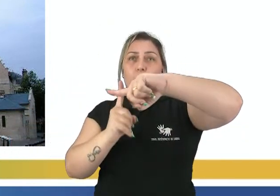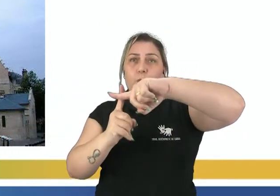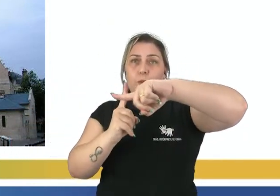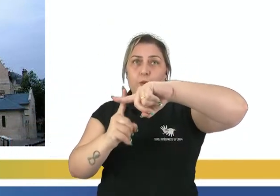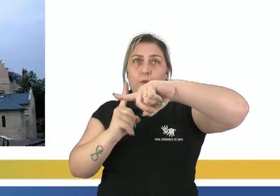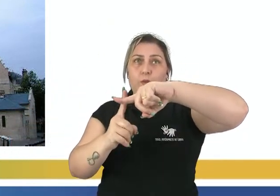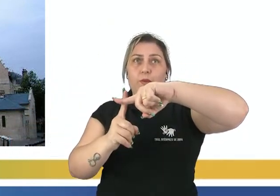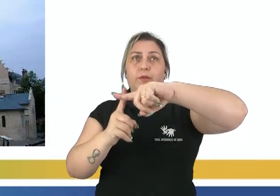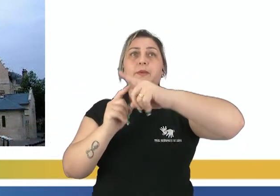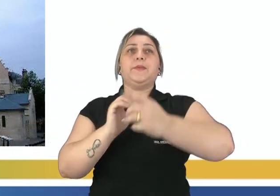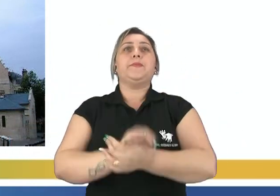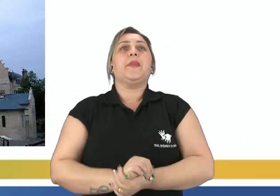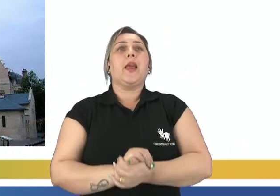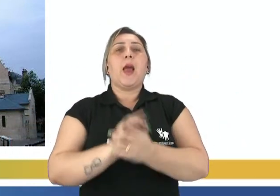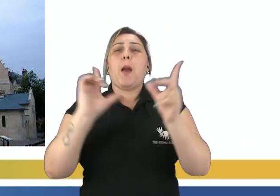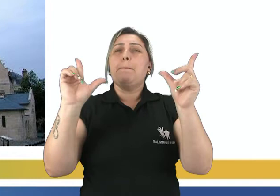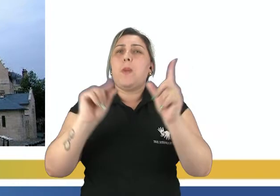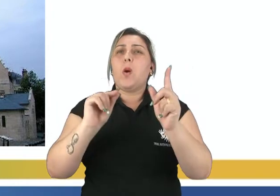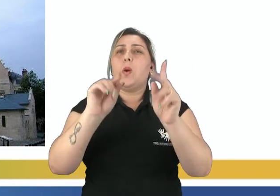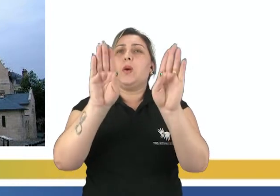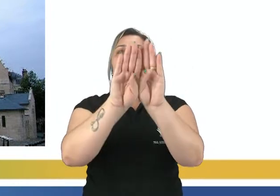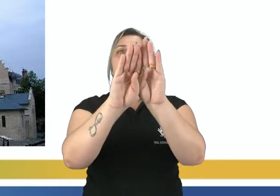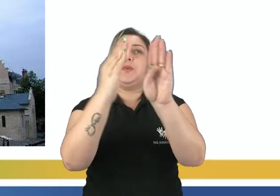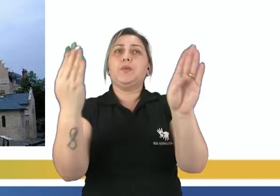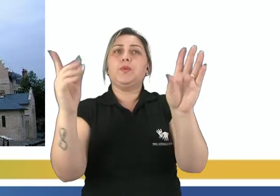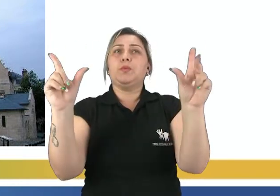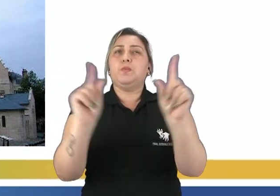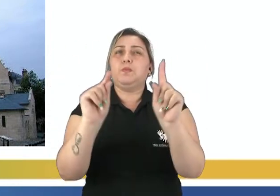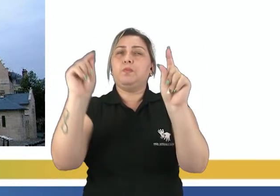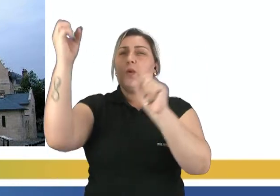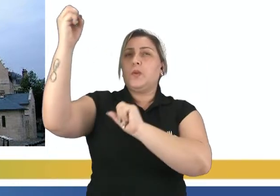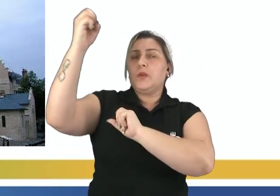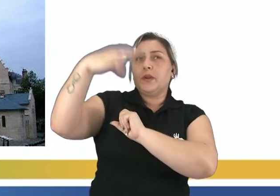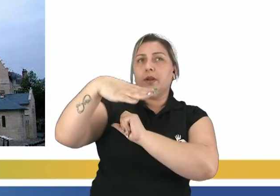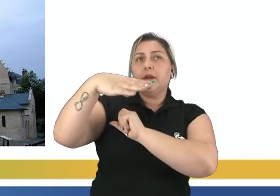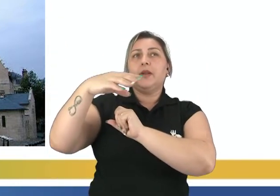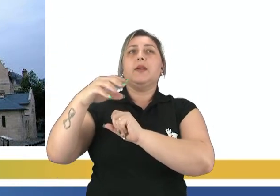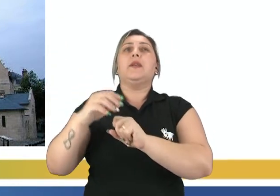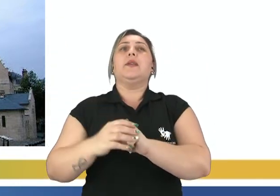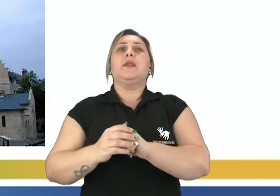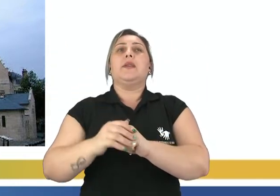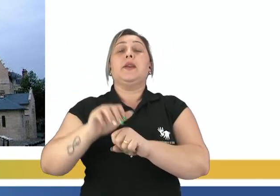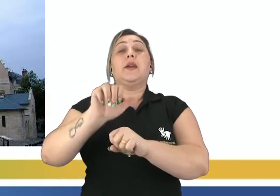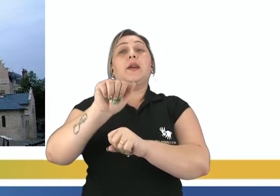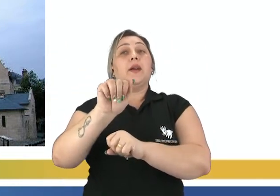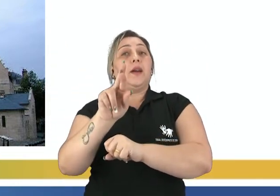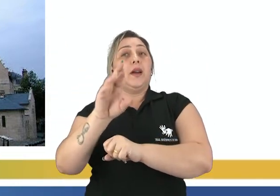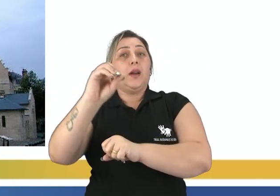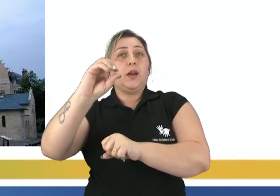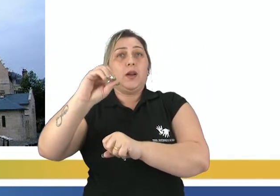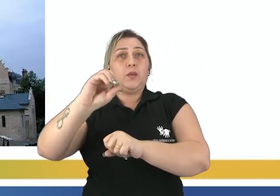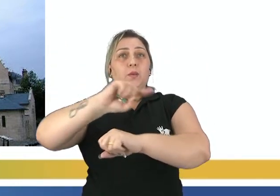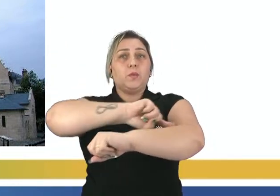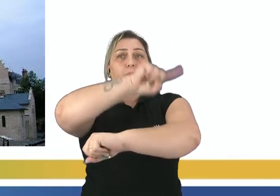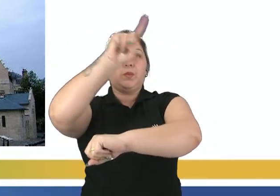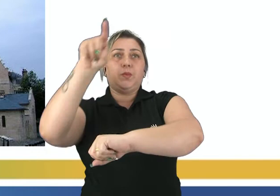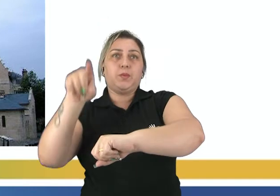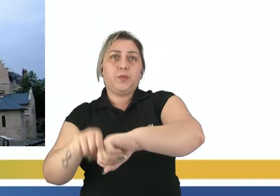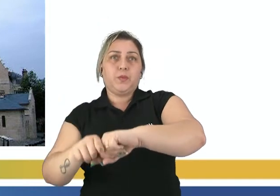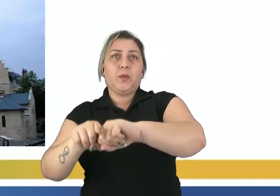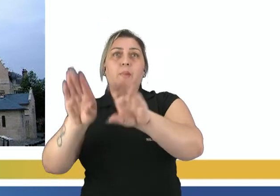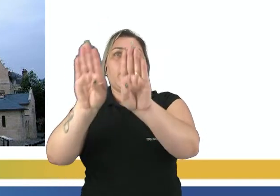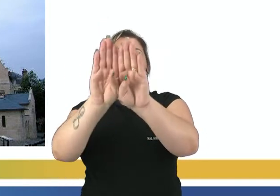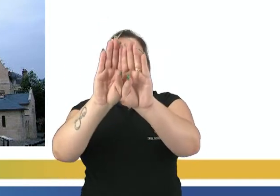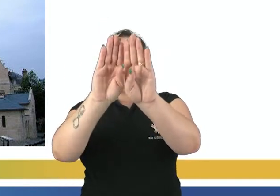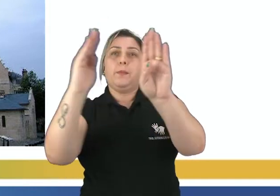de defesa, poucas janelas, pouca iluminação, arcos de volta perfeita e